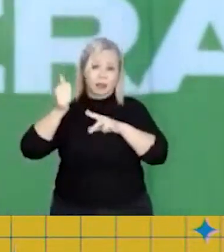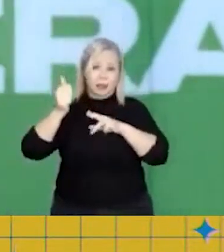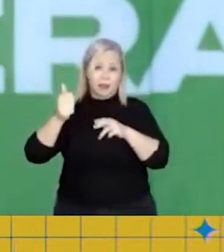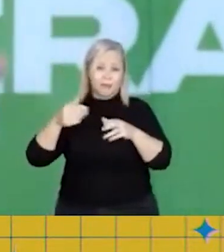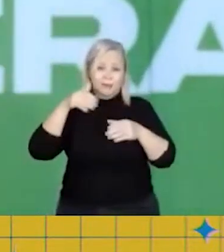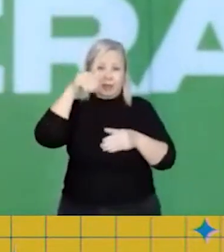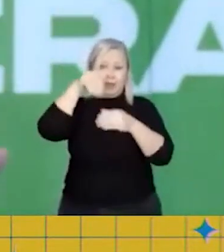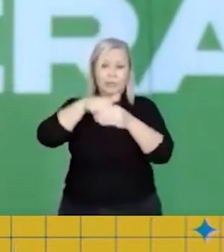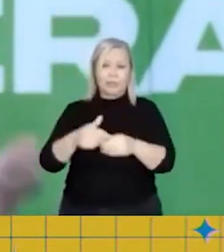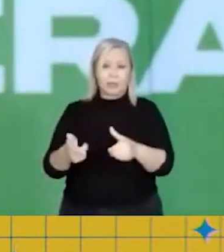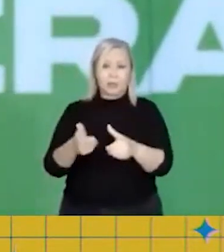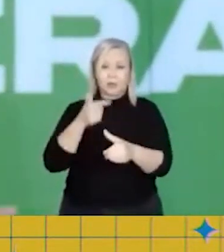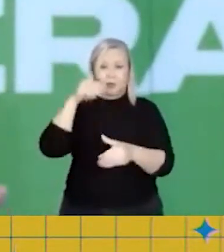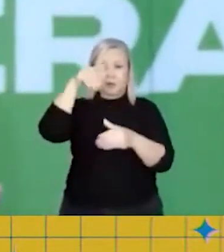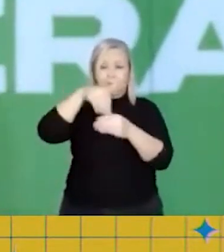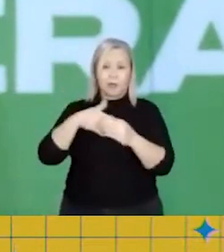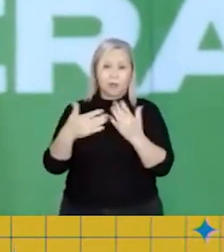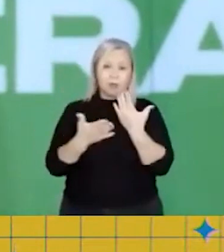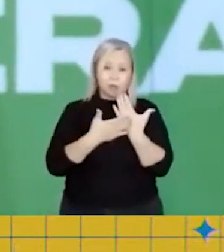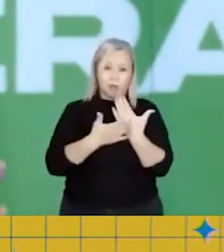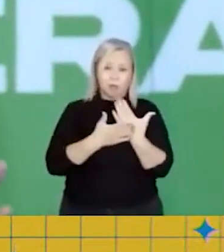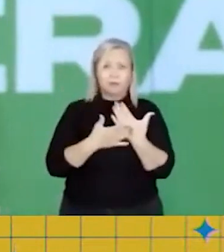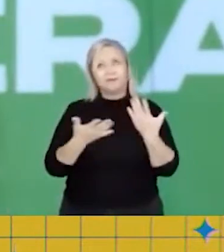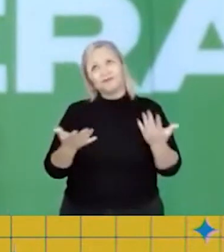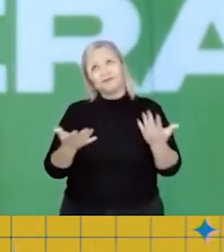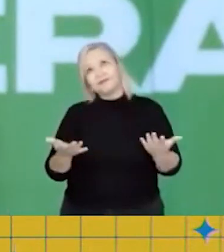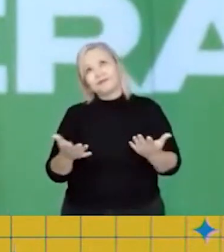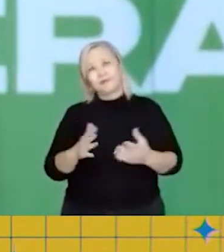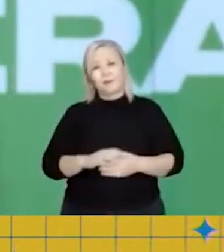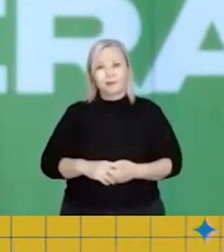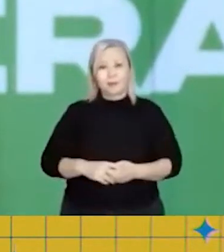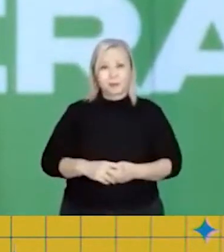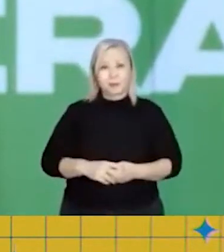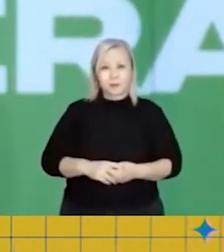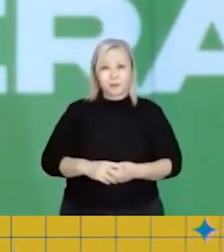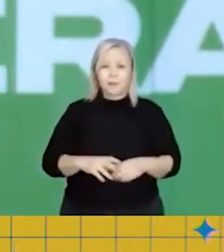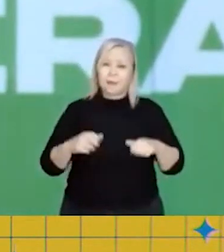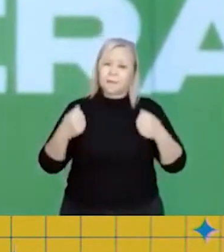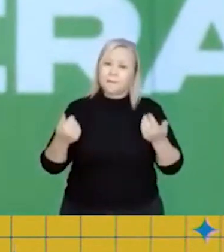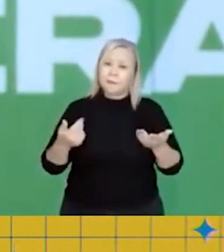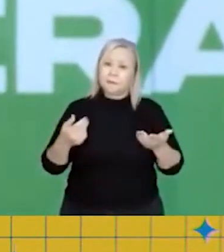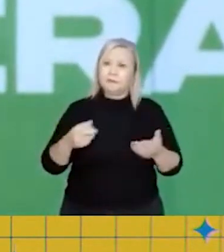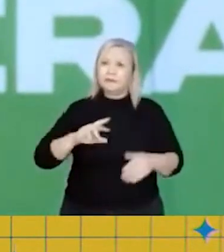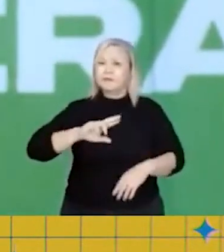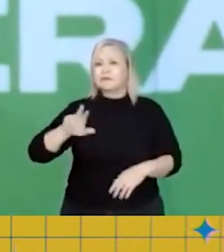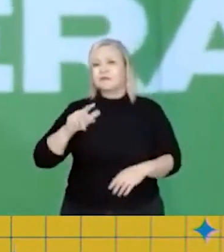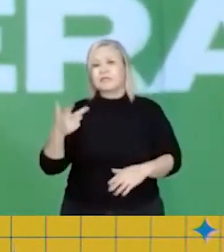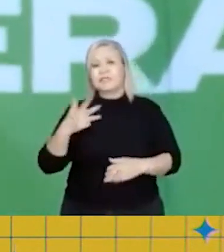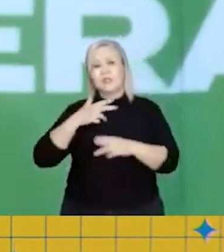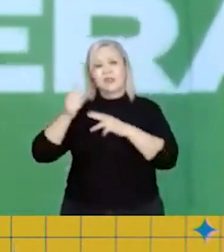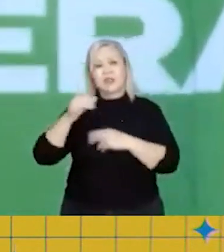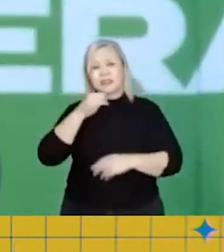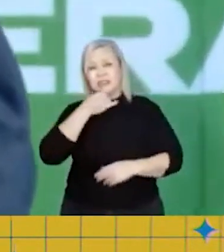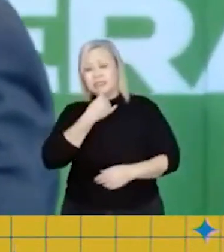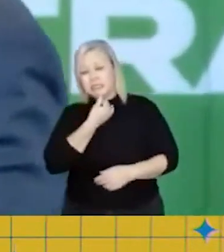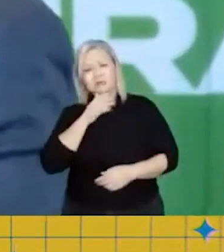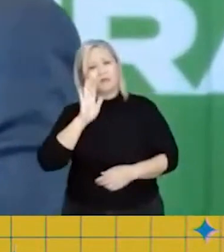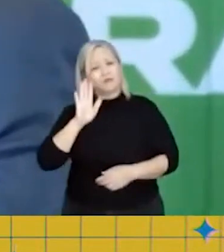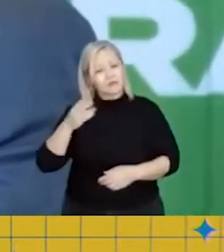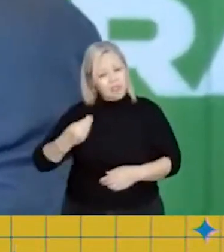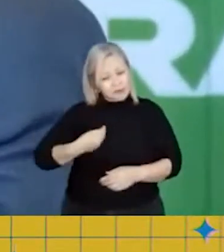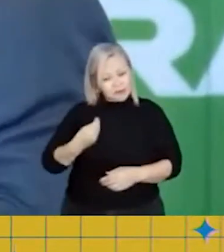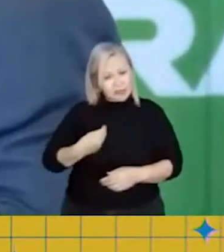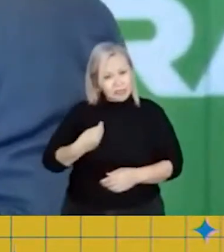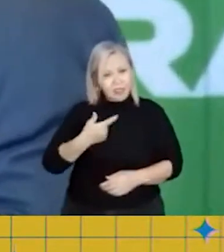mas se não der para ganhar, vai ser triste. Eu já vivi isso. Em 2002, eu tinha certeza que eu ia ganhar no